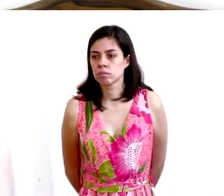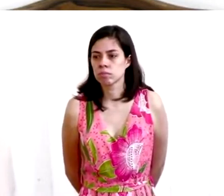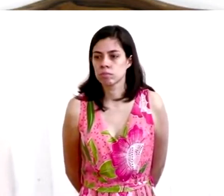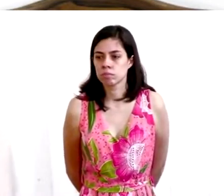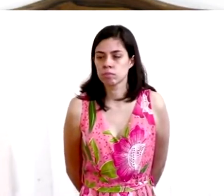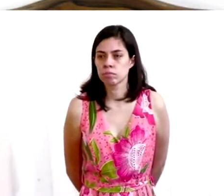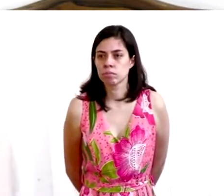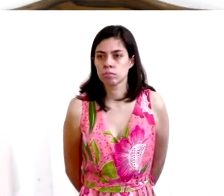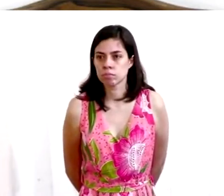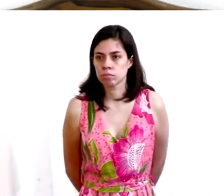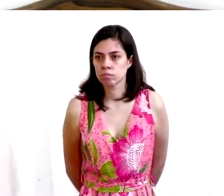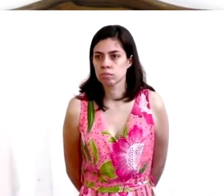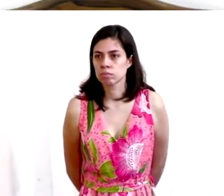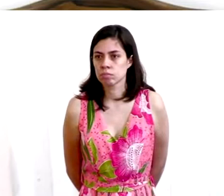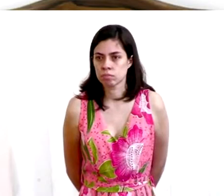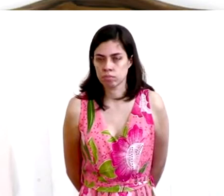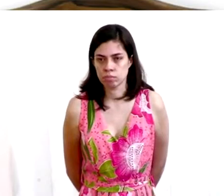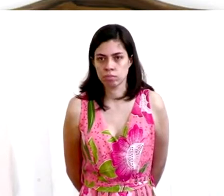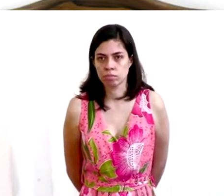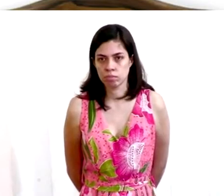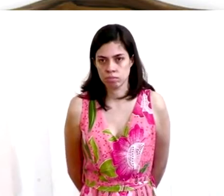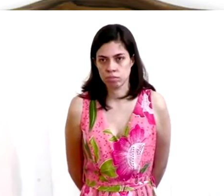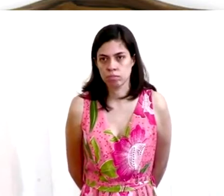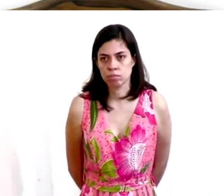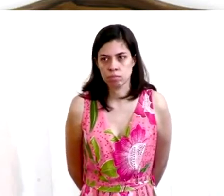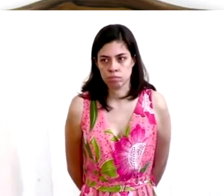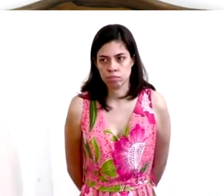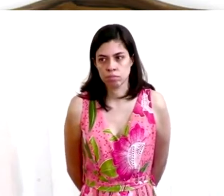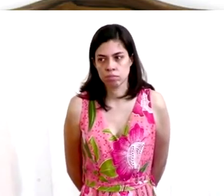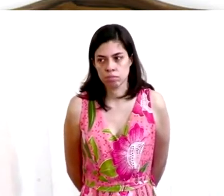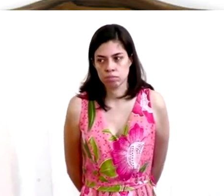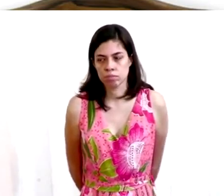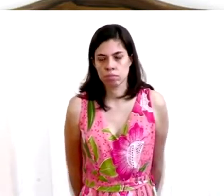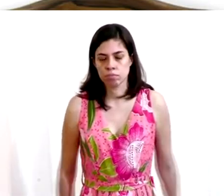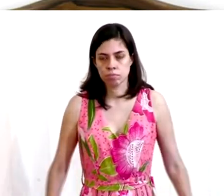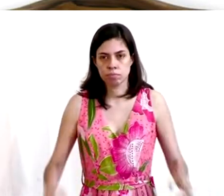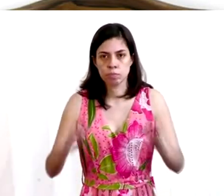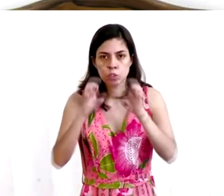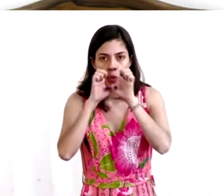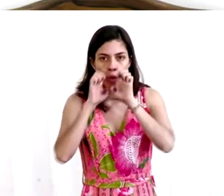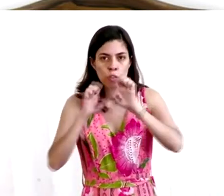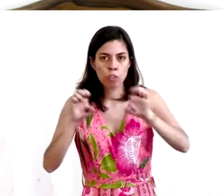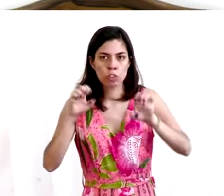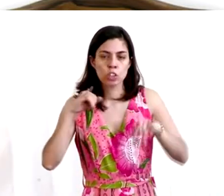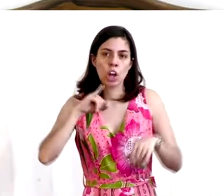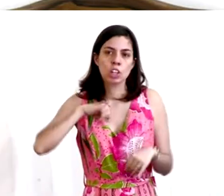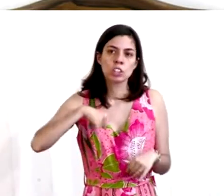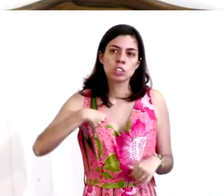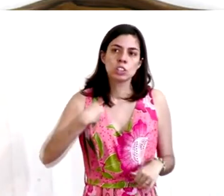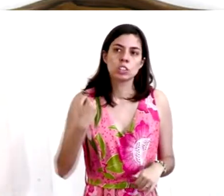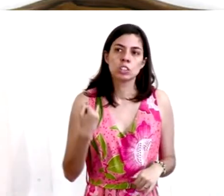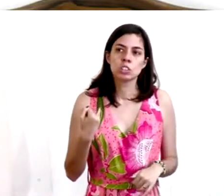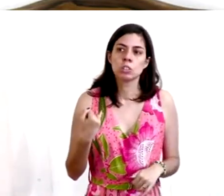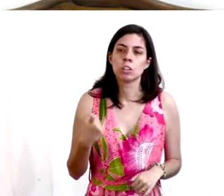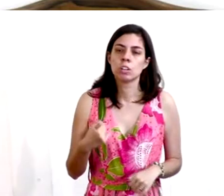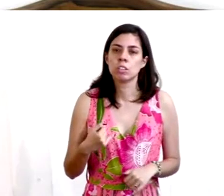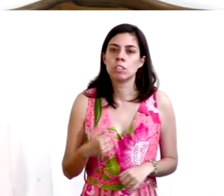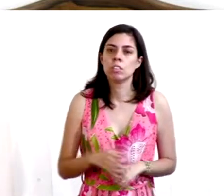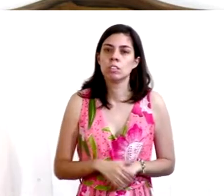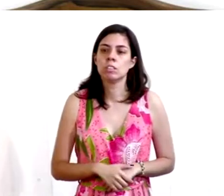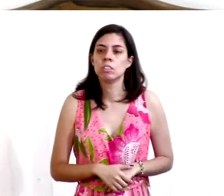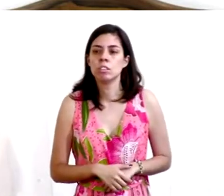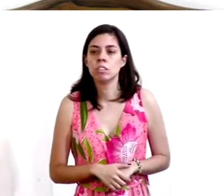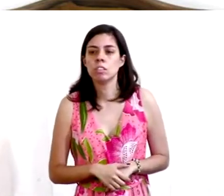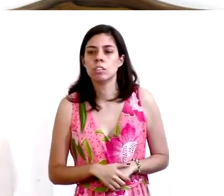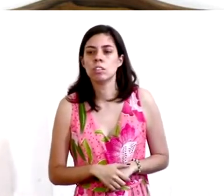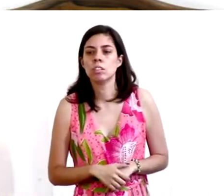uma dica é começar pelo Evangelho de João, porque o Evangelho de João vai mostrar de lá para cá